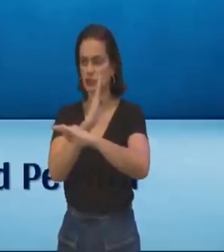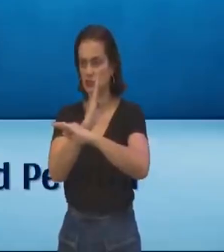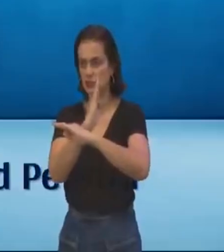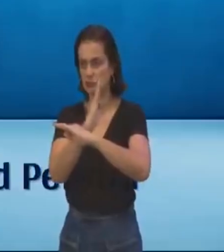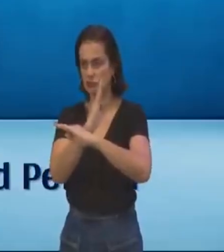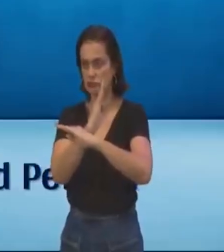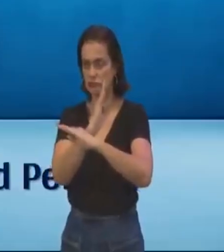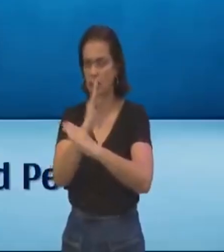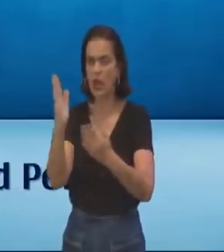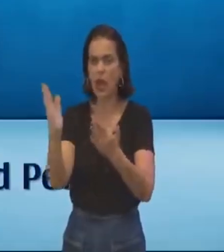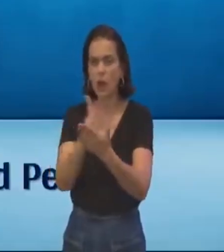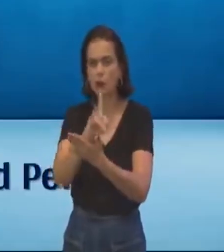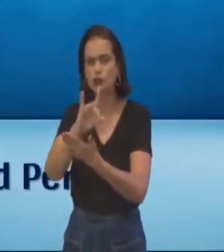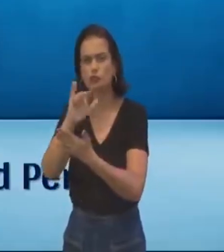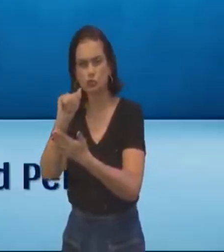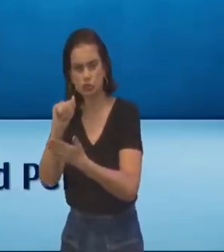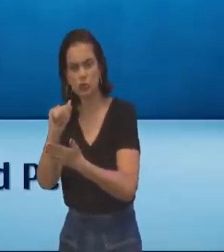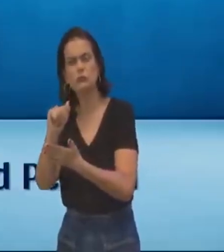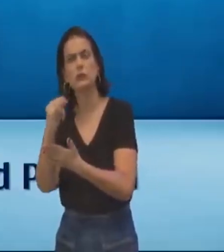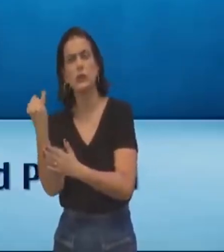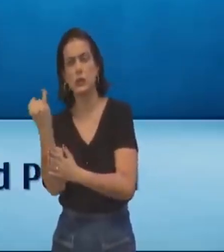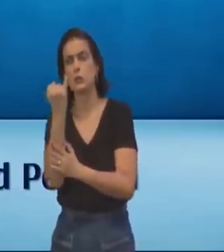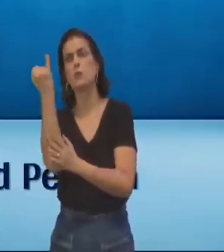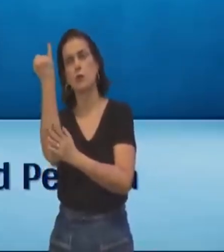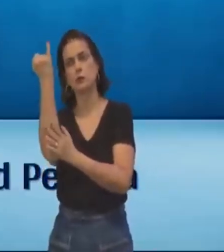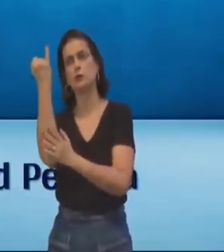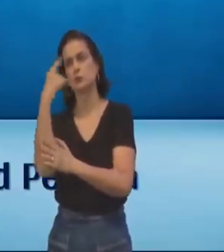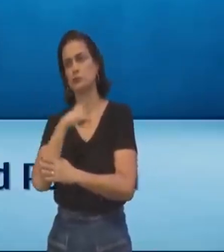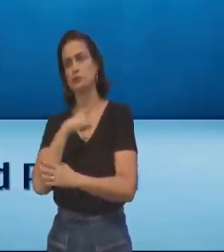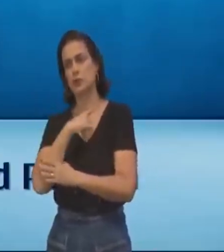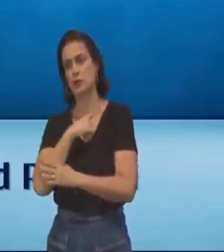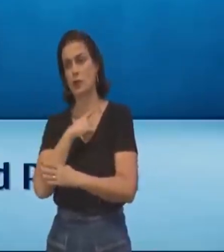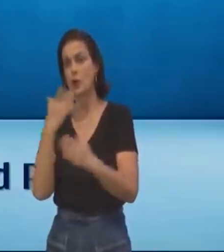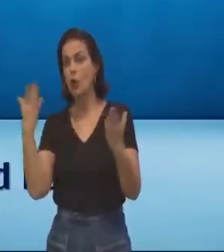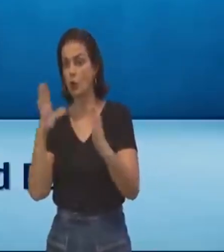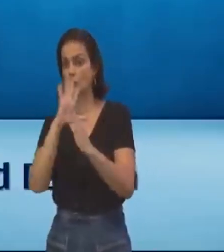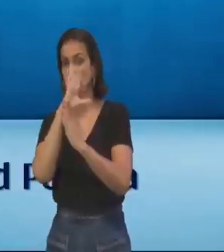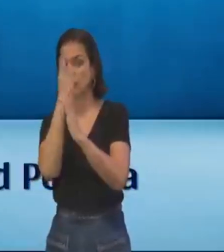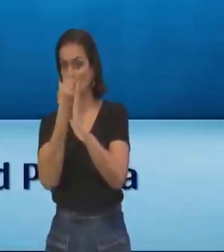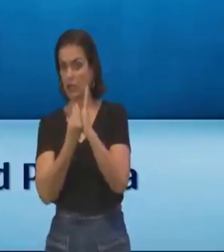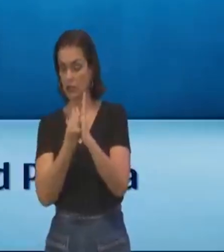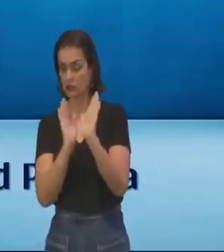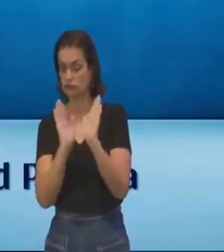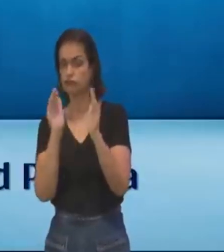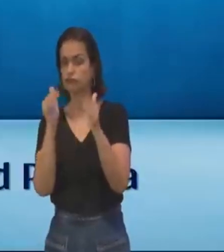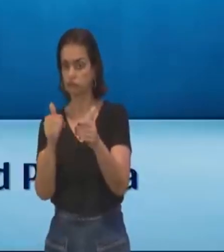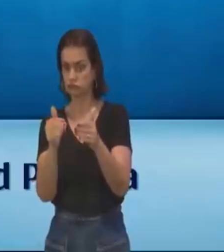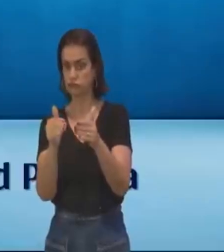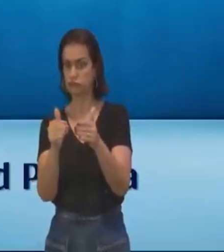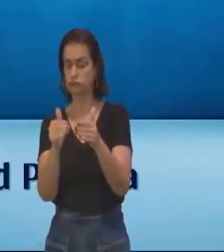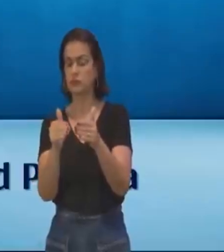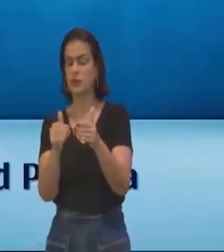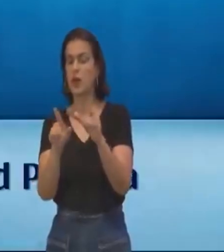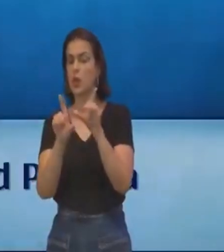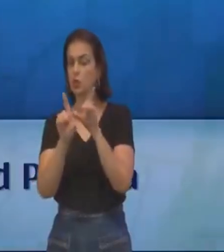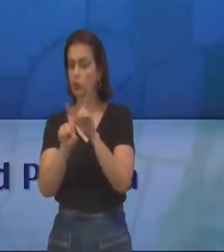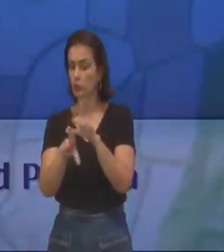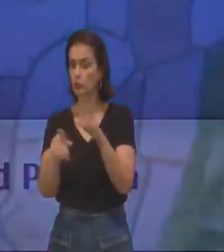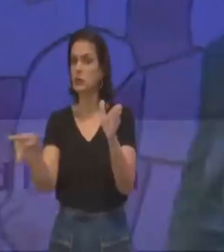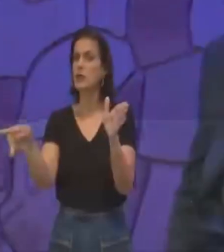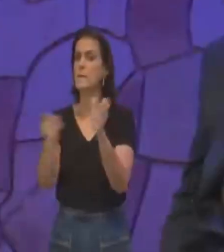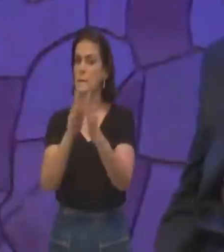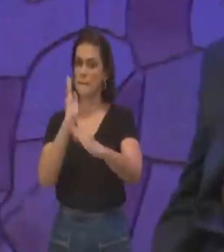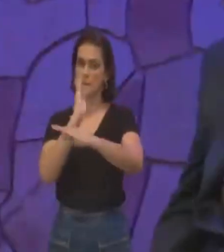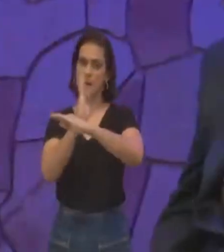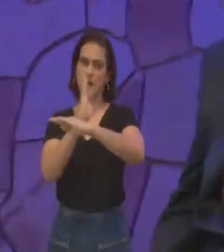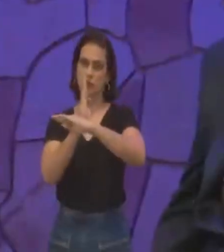datas são importantes em nosso calendário denominacional e a nossa igreja é uma igreja bem denominacional e é importante